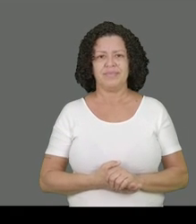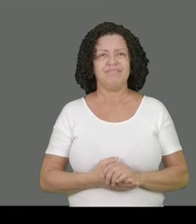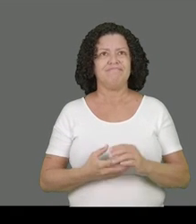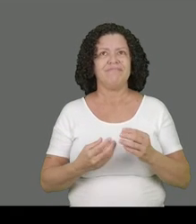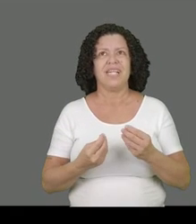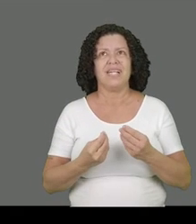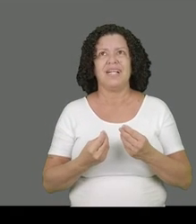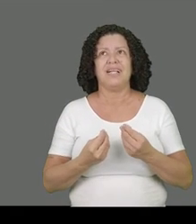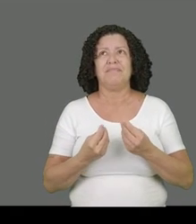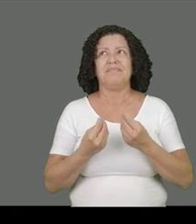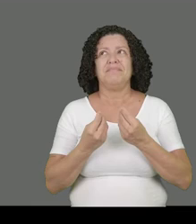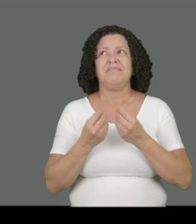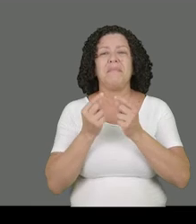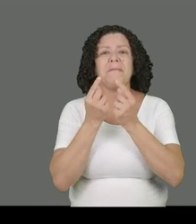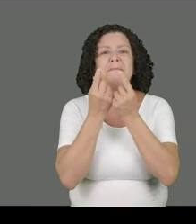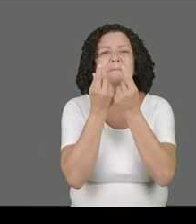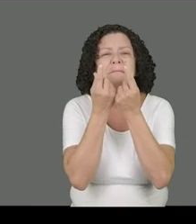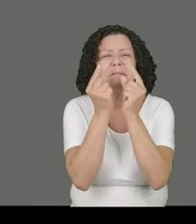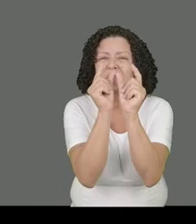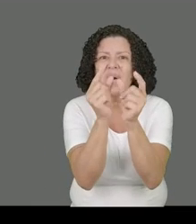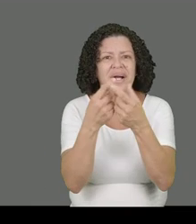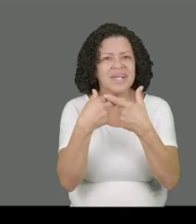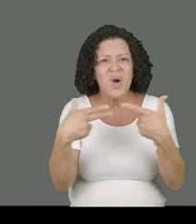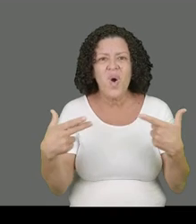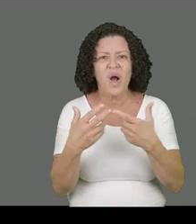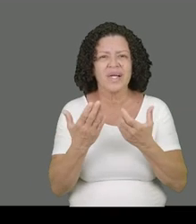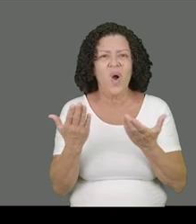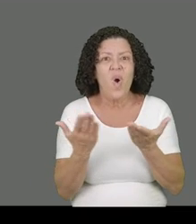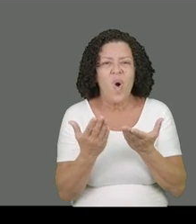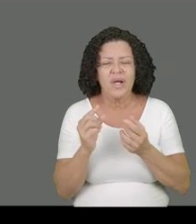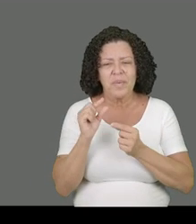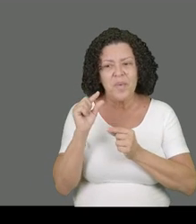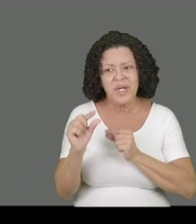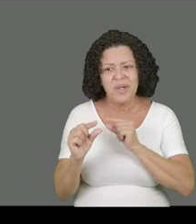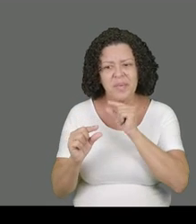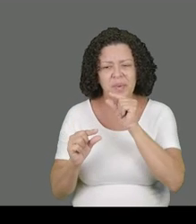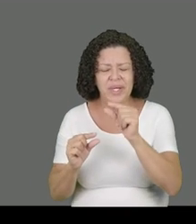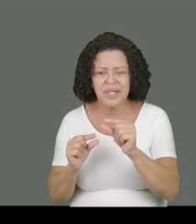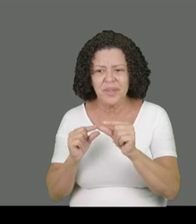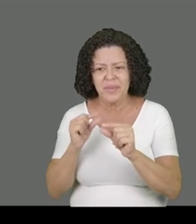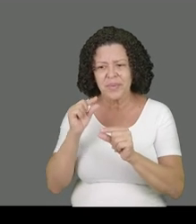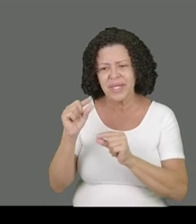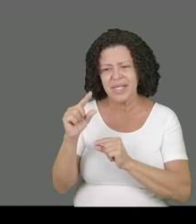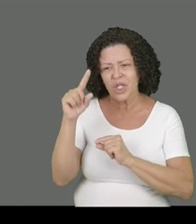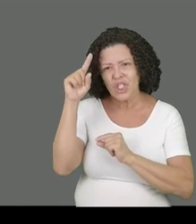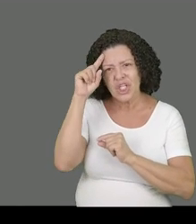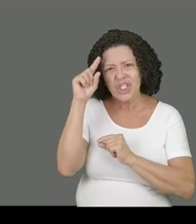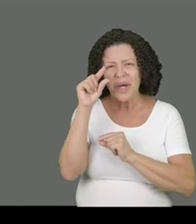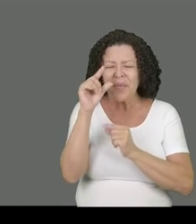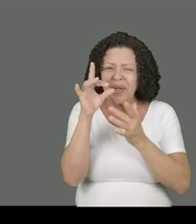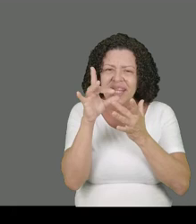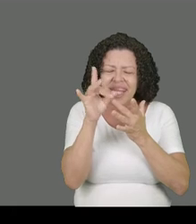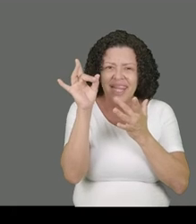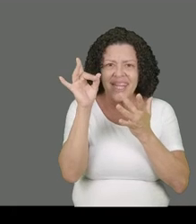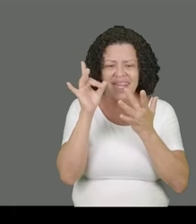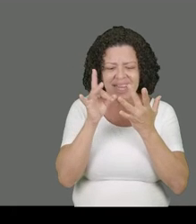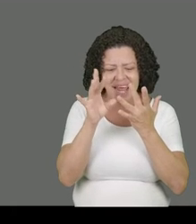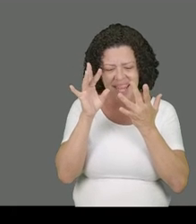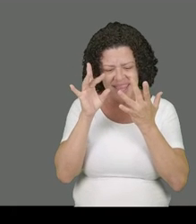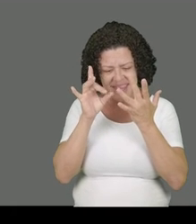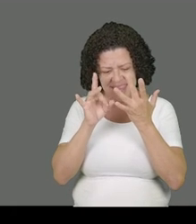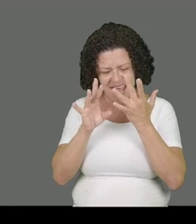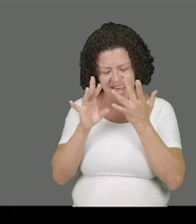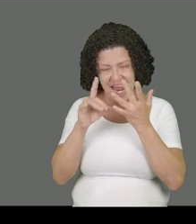essa em pequenas sutilezas, no hoje, no aqui, no agora, no dia a dia,